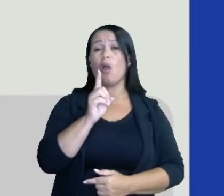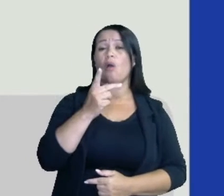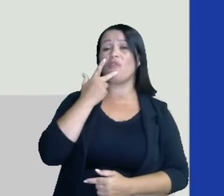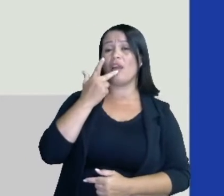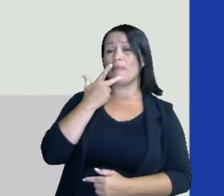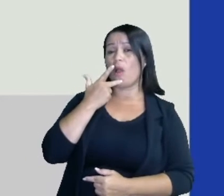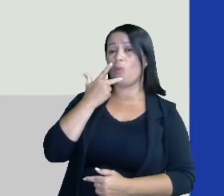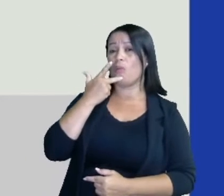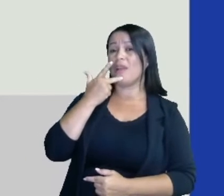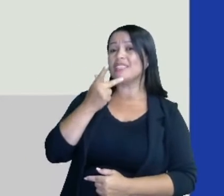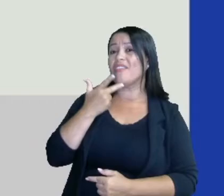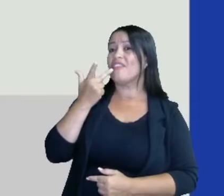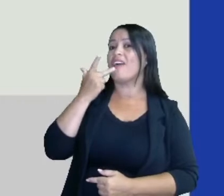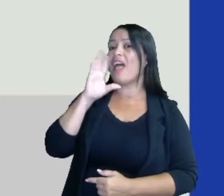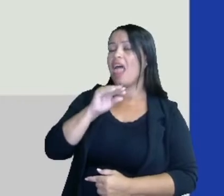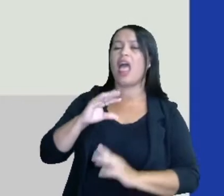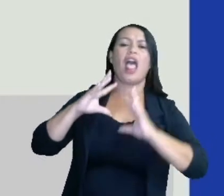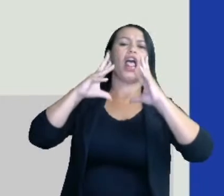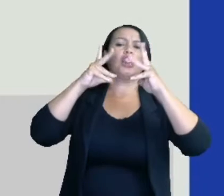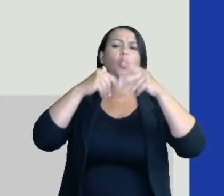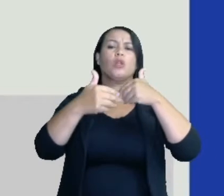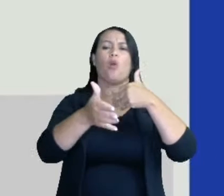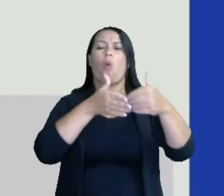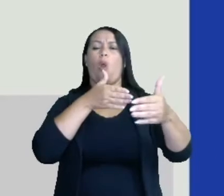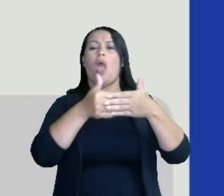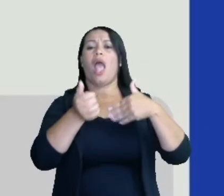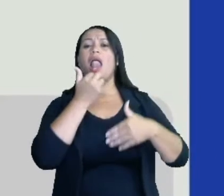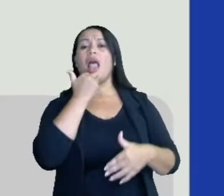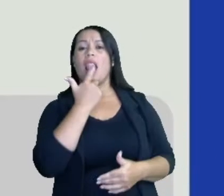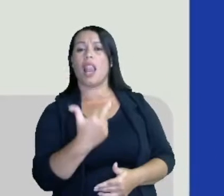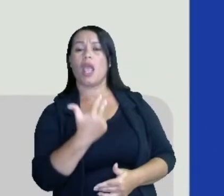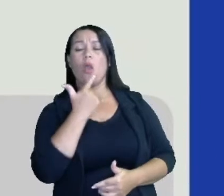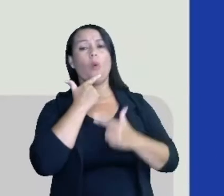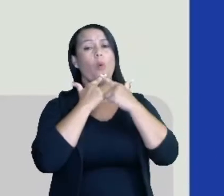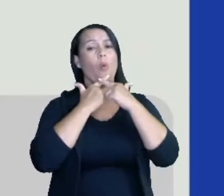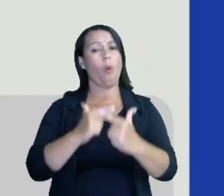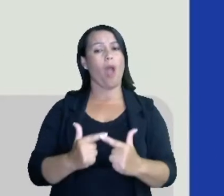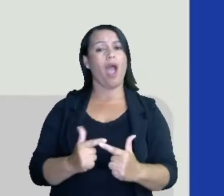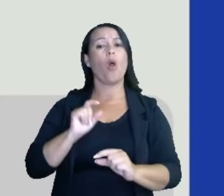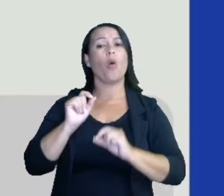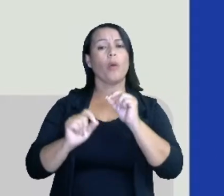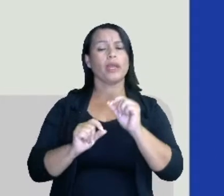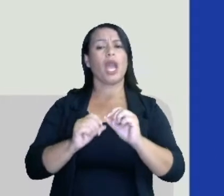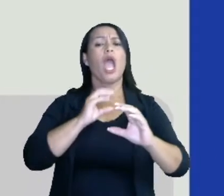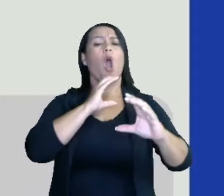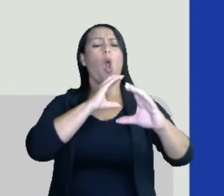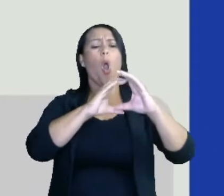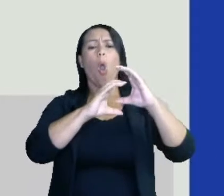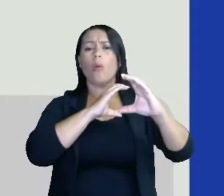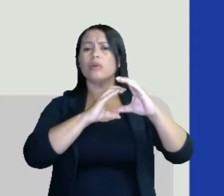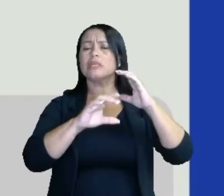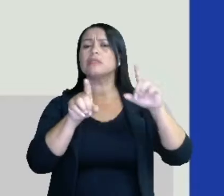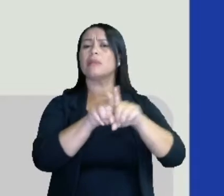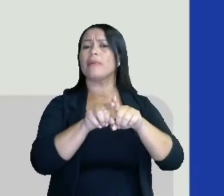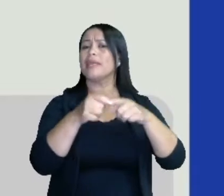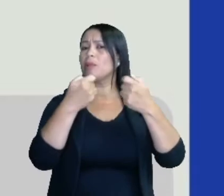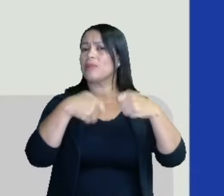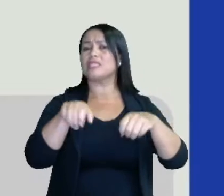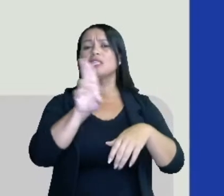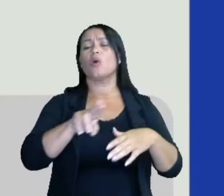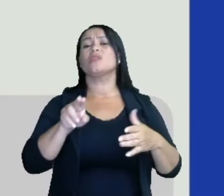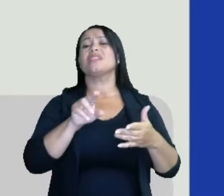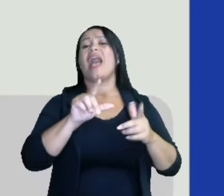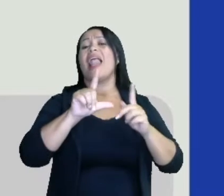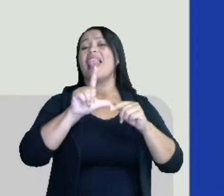não verbal é toda e qualquer linguagem que constitua, ó, comunicação e que não utiliza letras